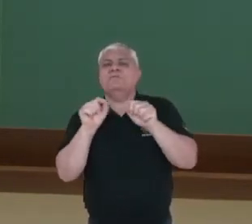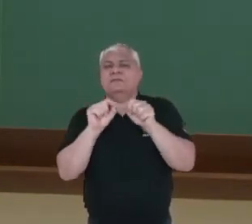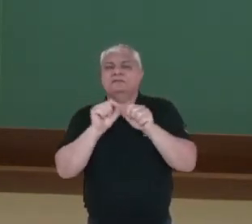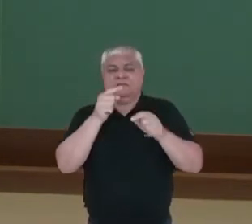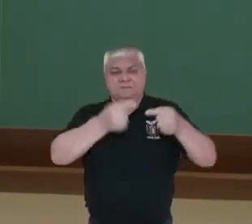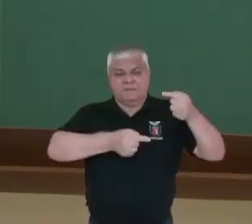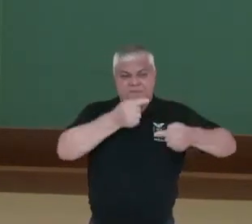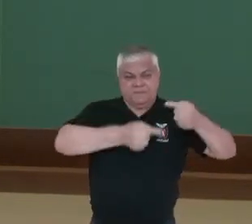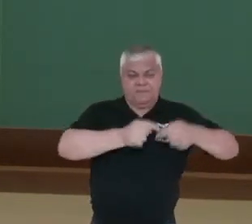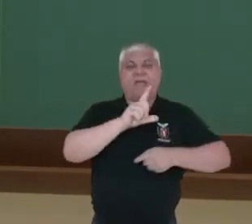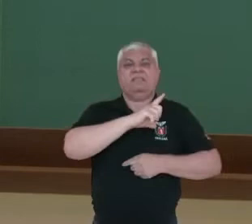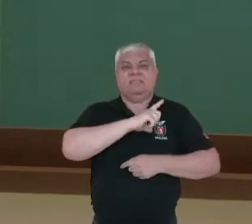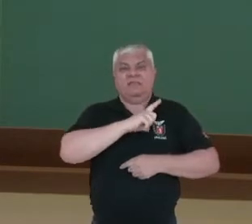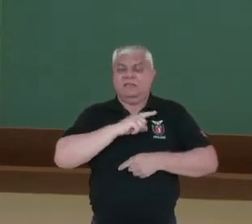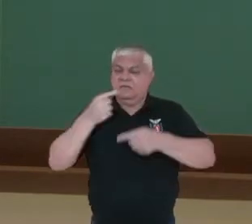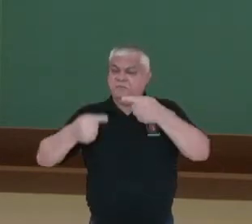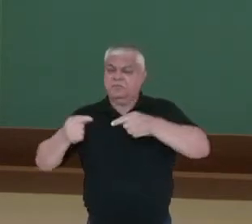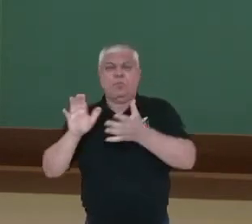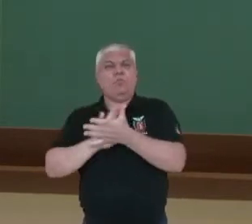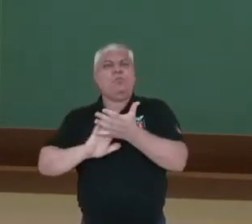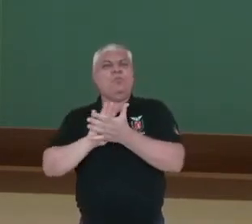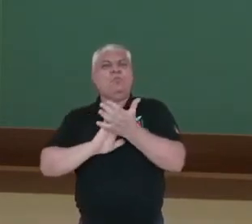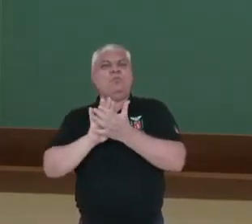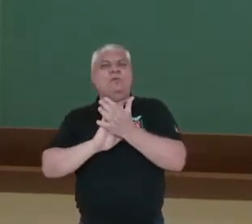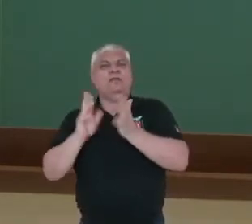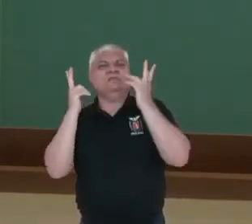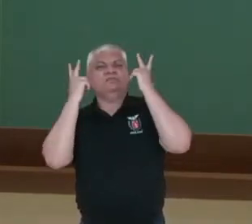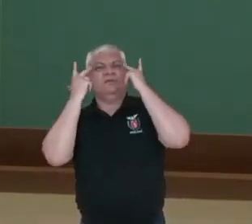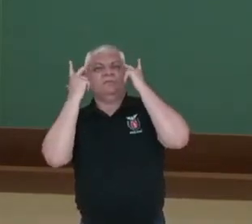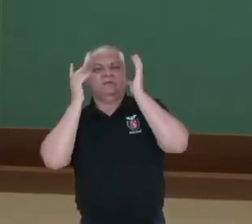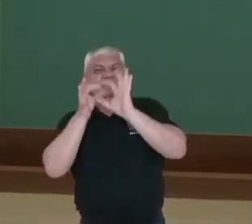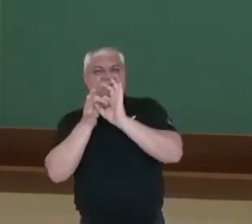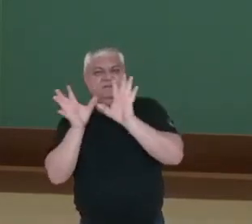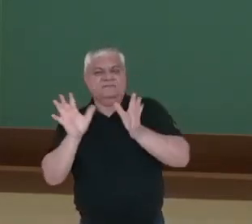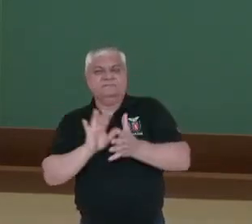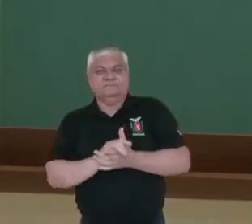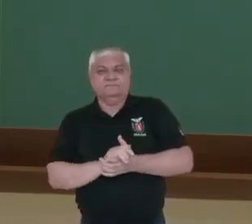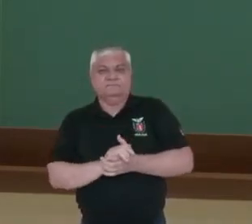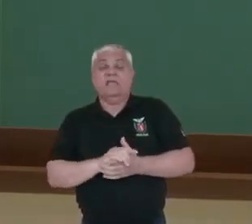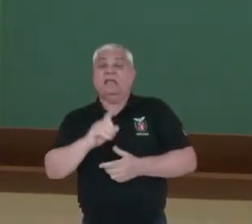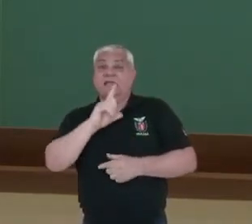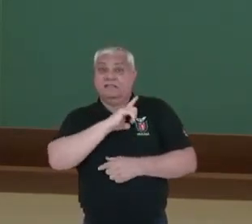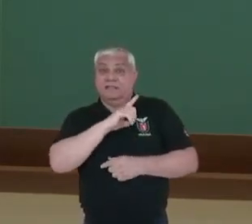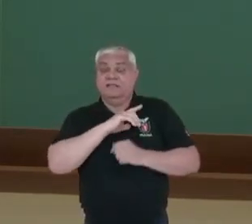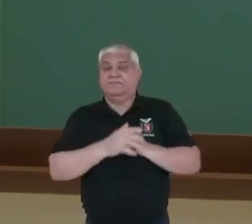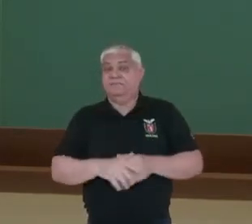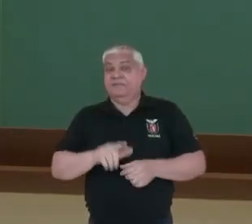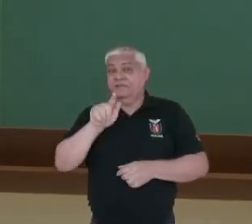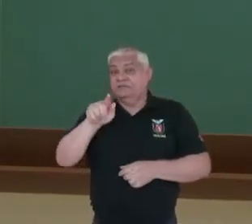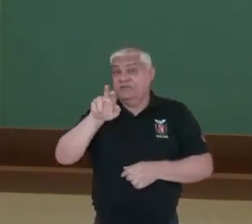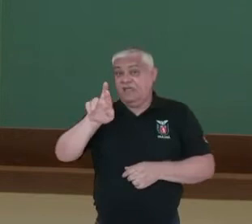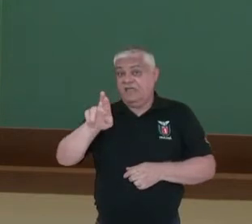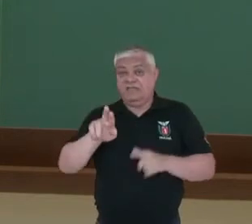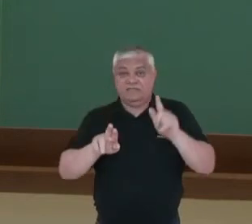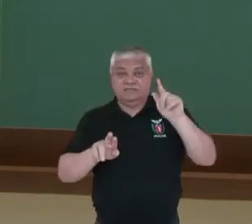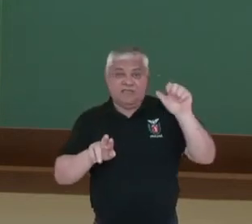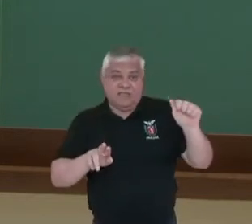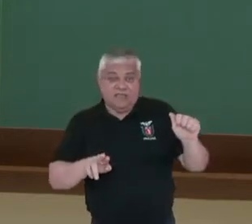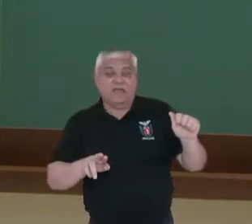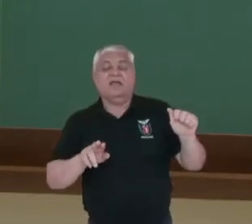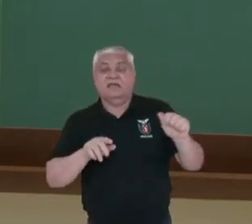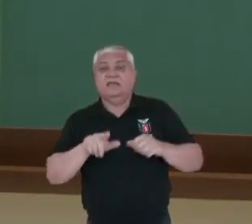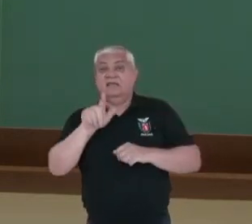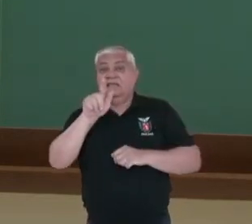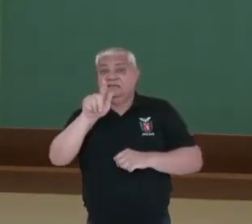a porque não é igual atividades competitivas Porque existe a GR e a g a questão da